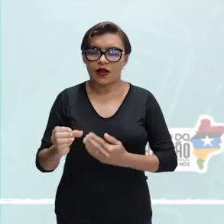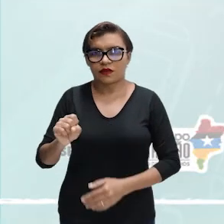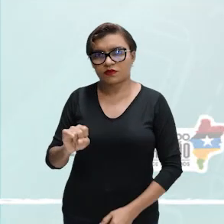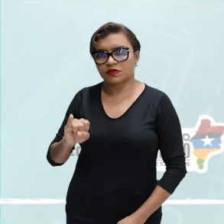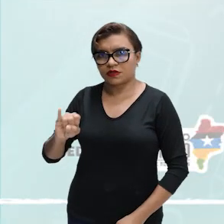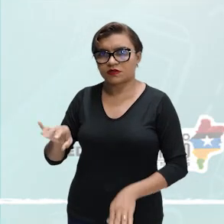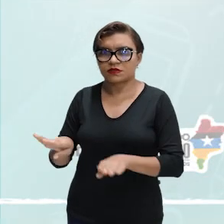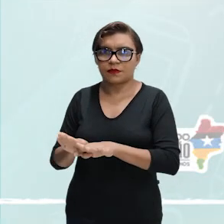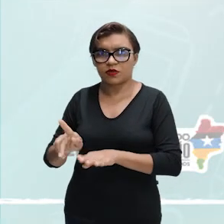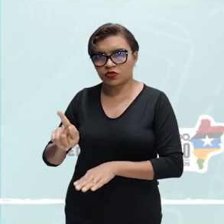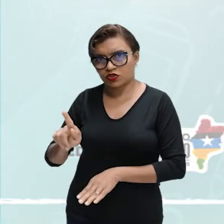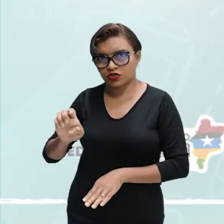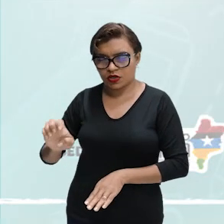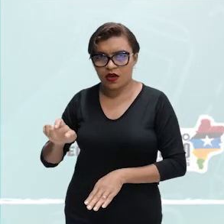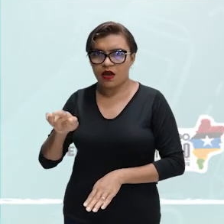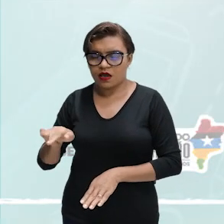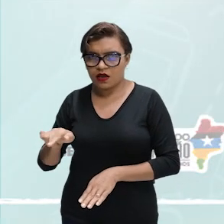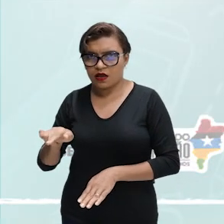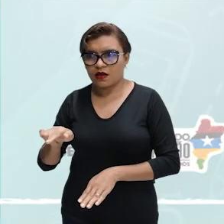periódica nós podemos encontrar